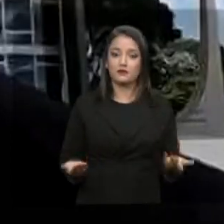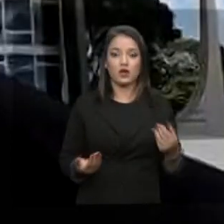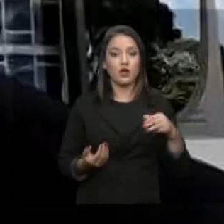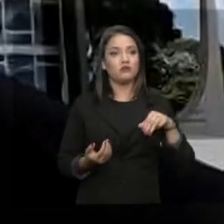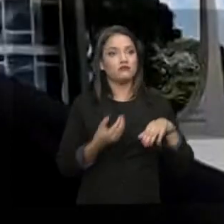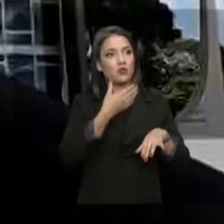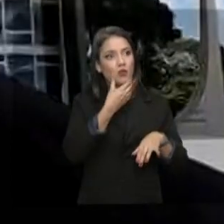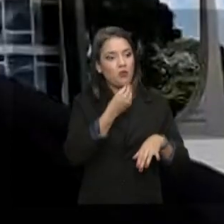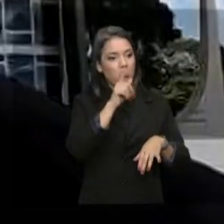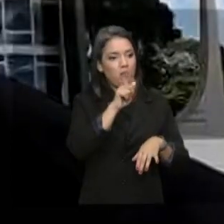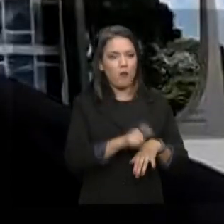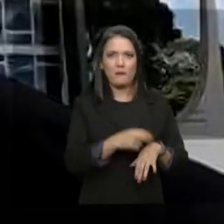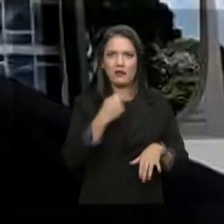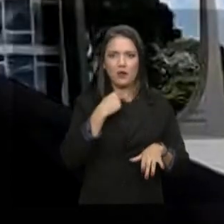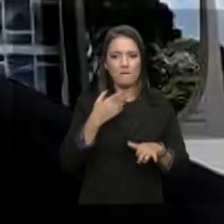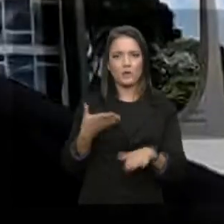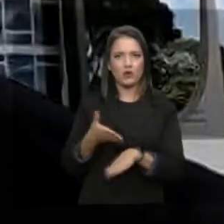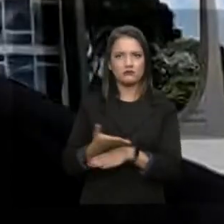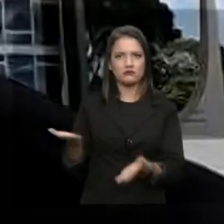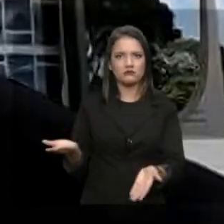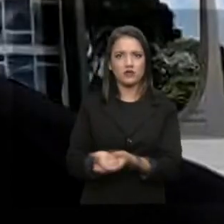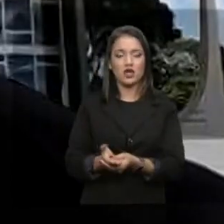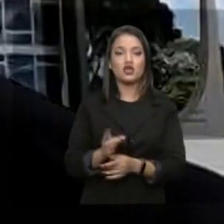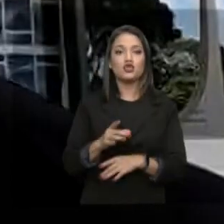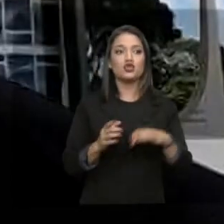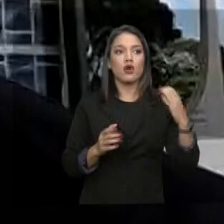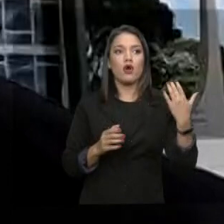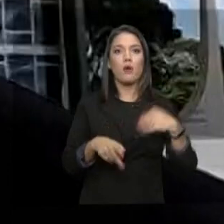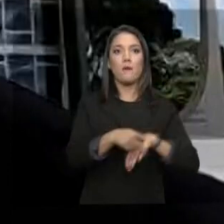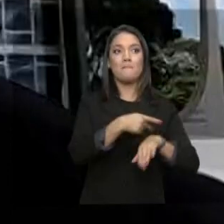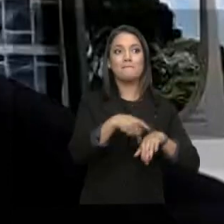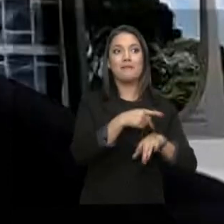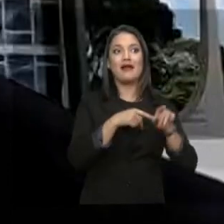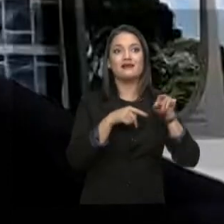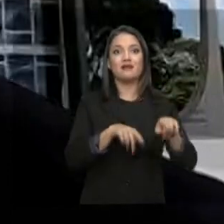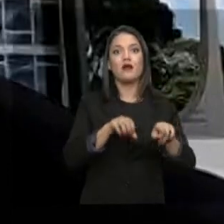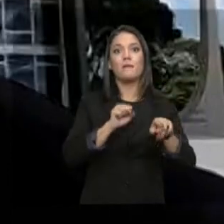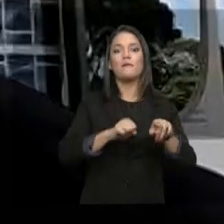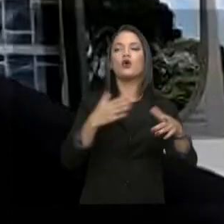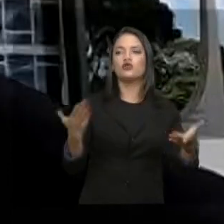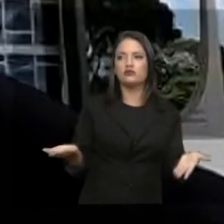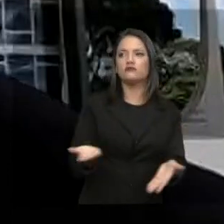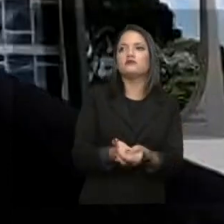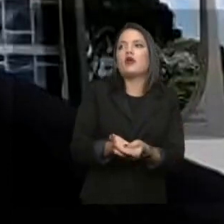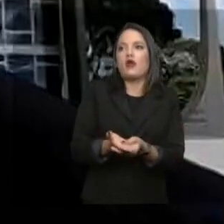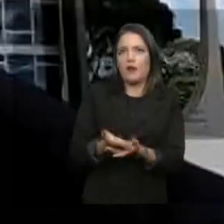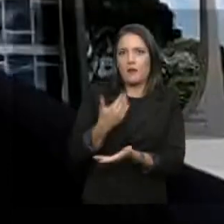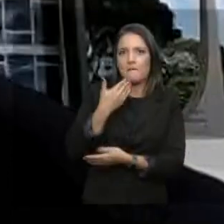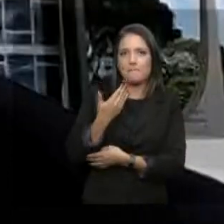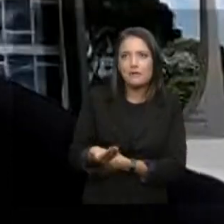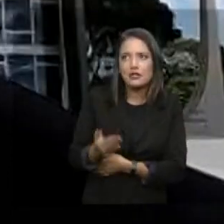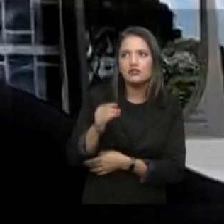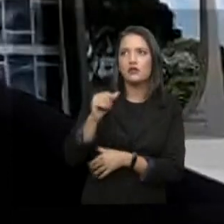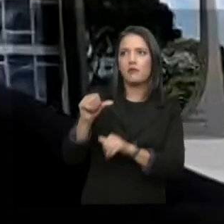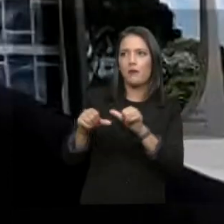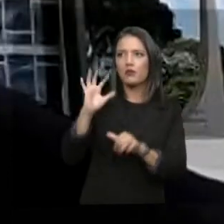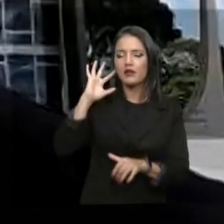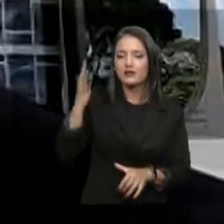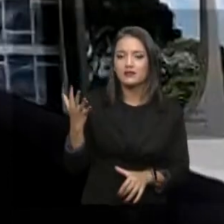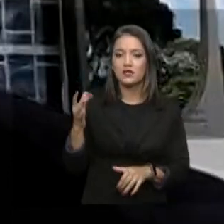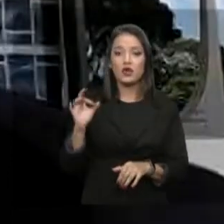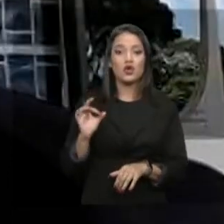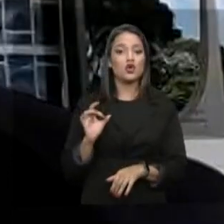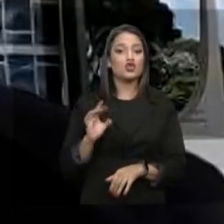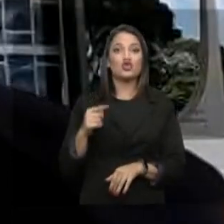o próprio Estado soberano requerente poderia propor ação rescisória, num caso como o dos autos, pois só ele pode